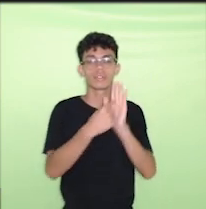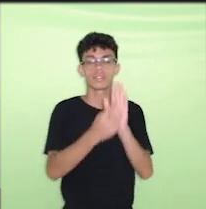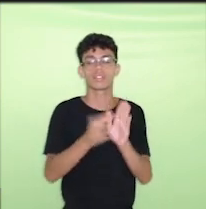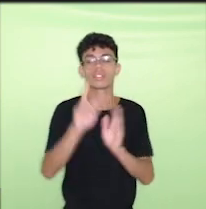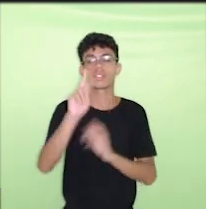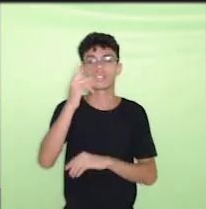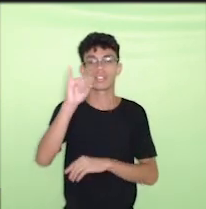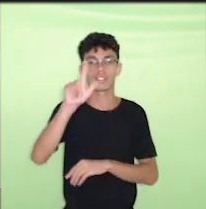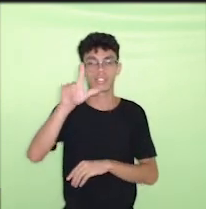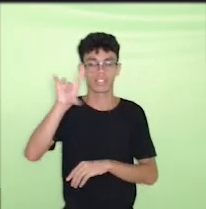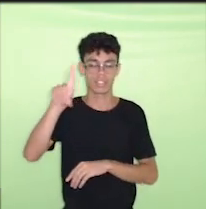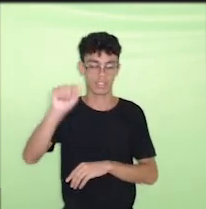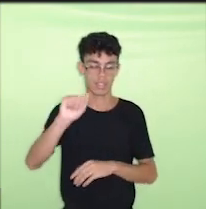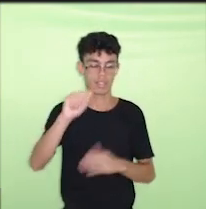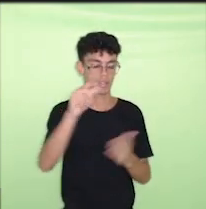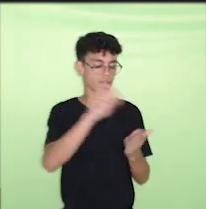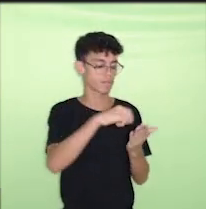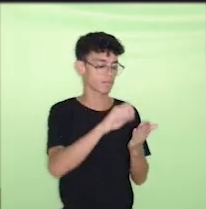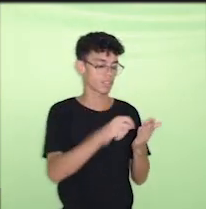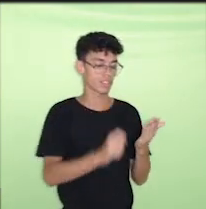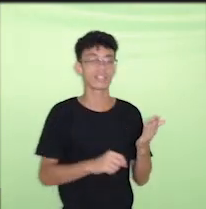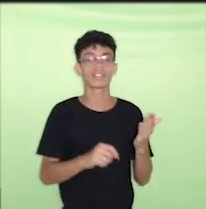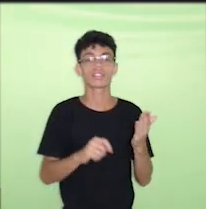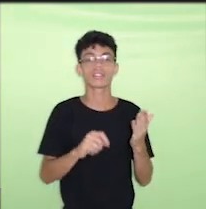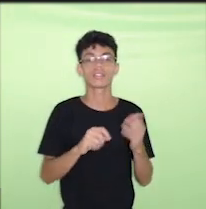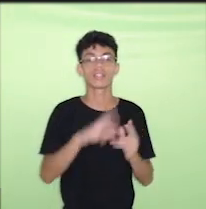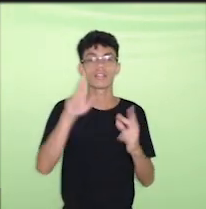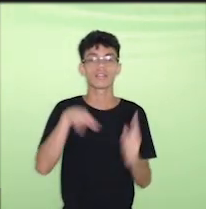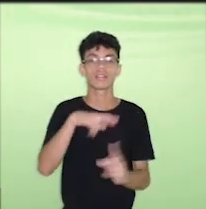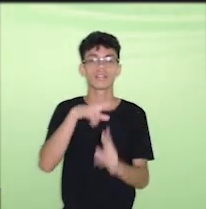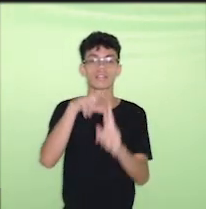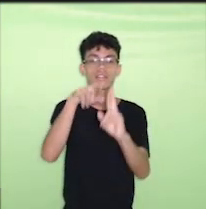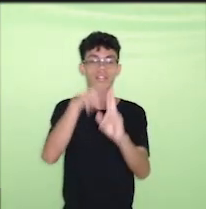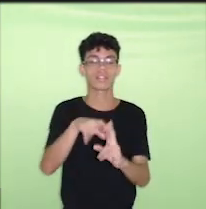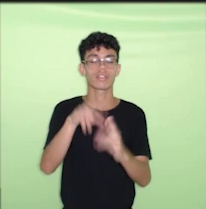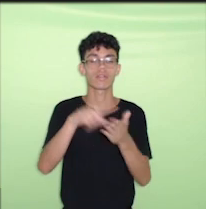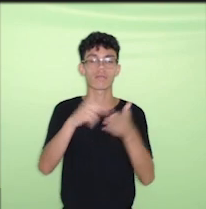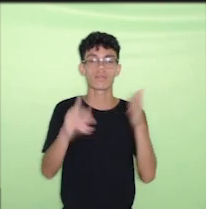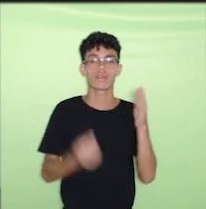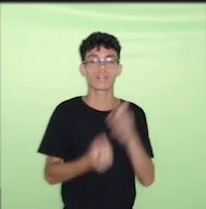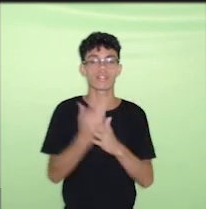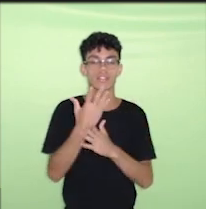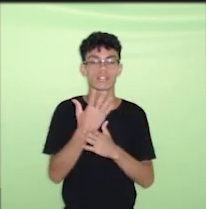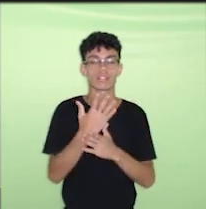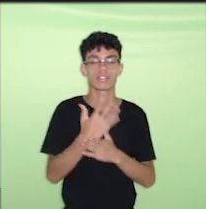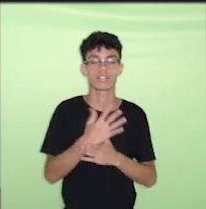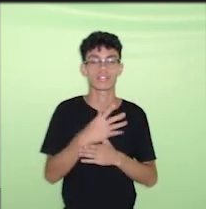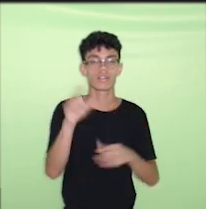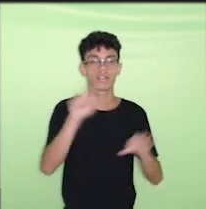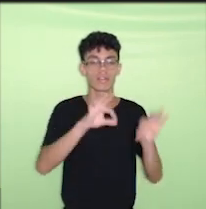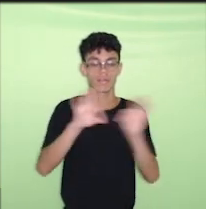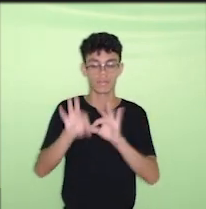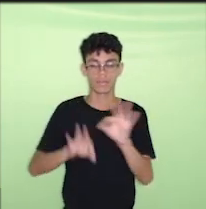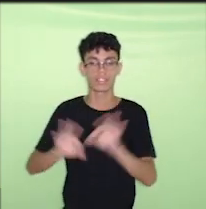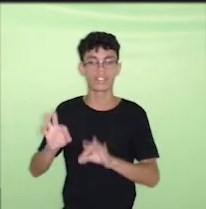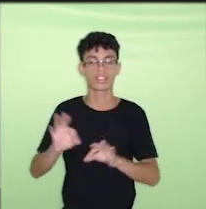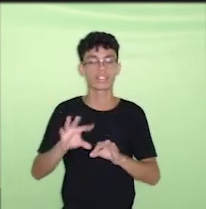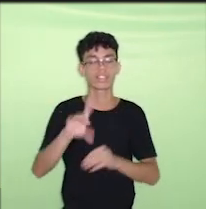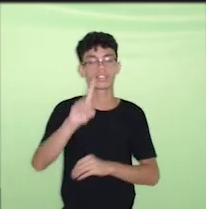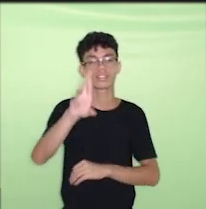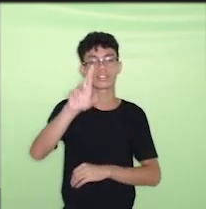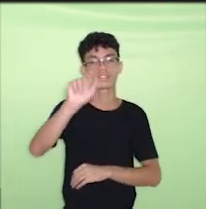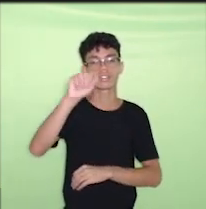ela escreve, né? As várias referências poéticas, artísticas que ela tem aí para construir a obra dramatúrgica